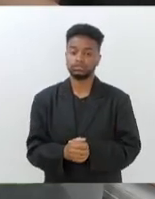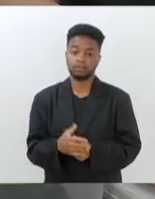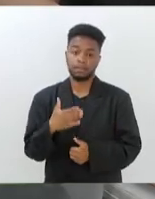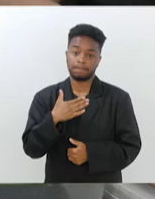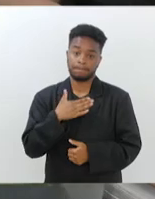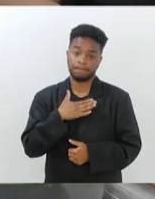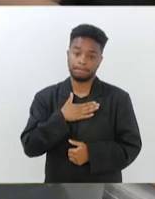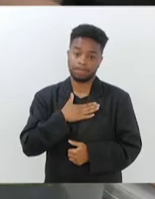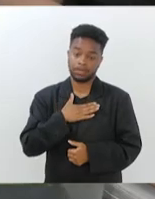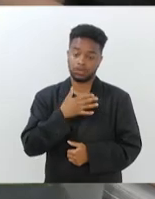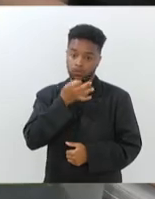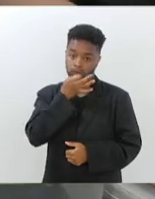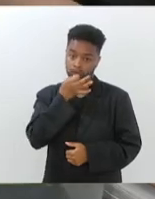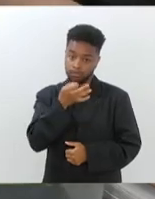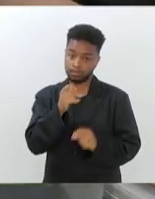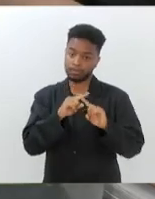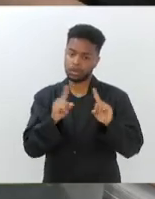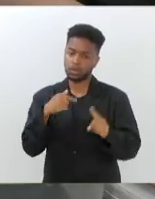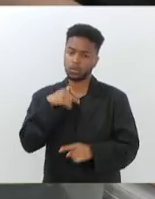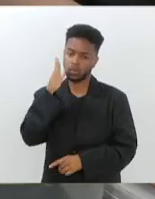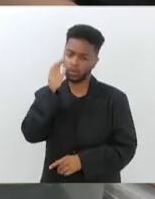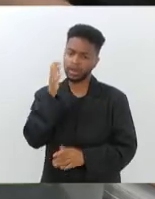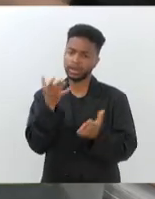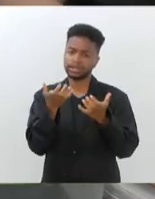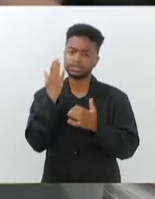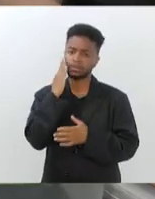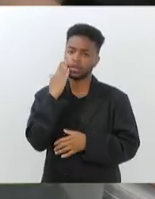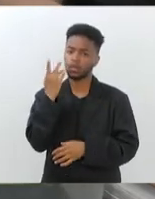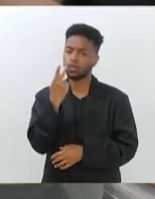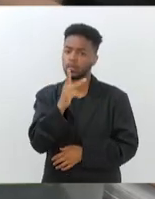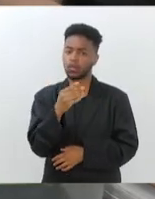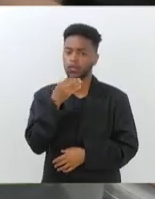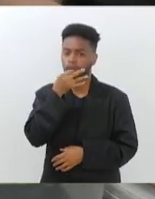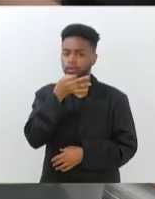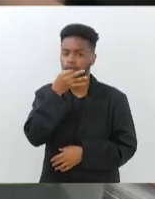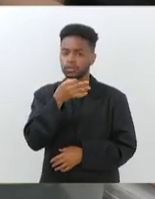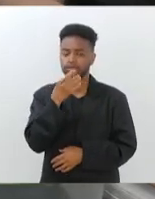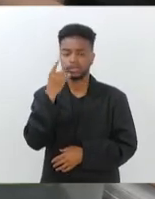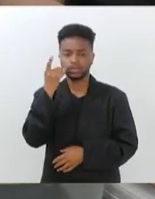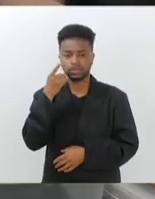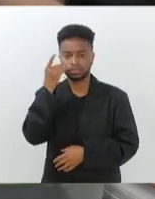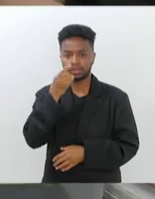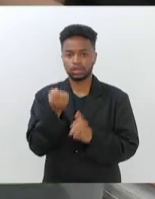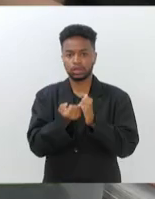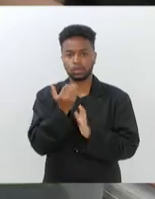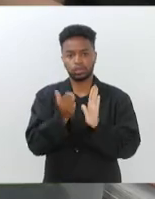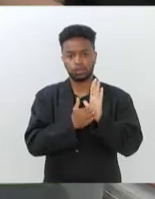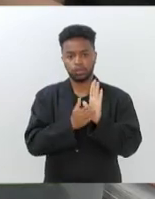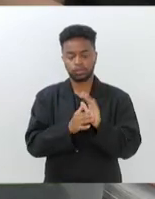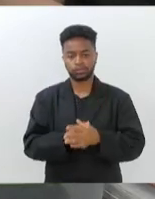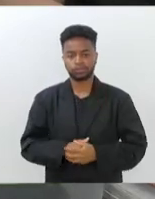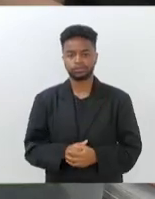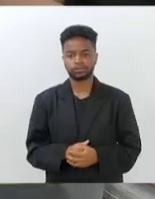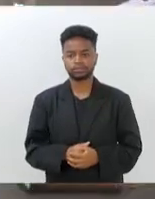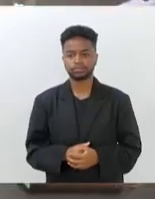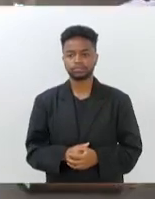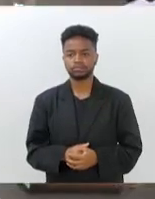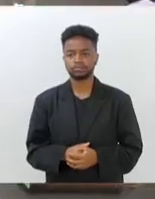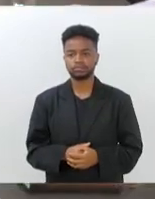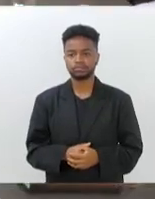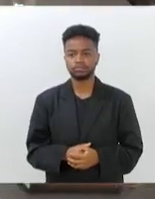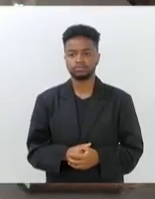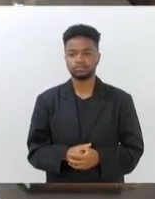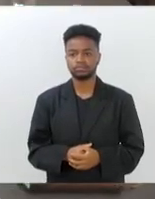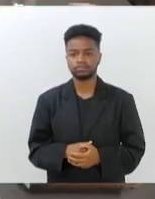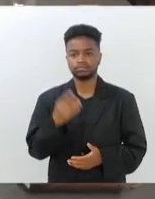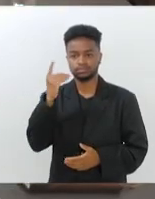minha observação mas eu tô curioso para ouvir o deputado Presidente e autor da proposta Deputado